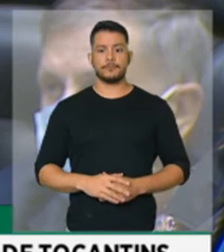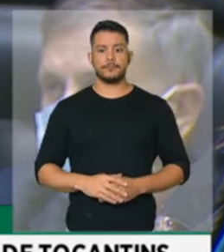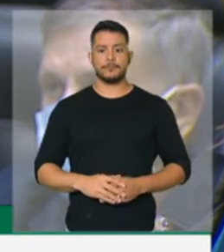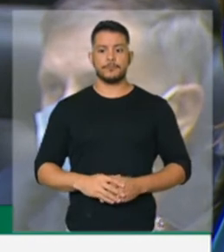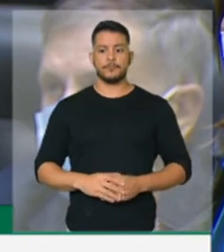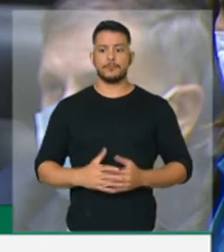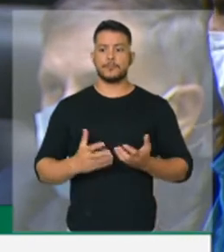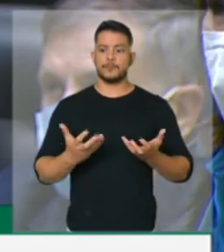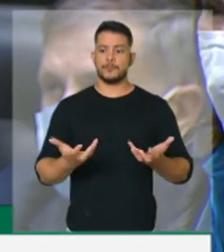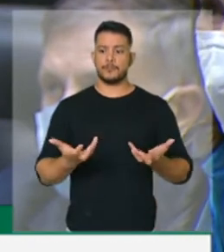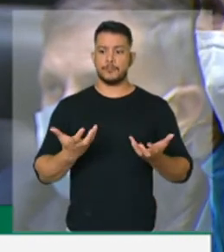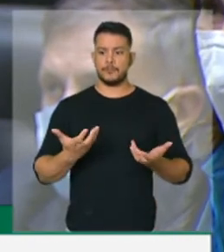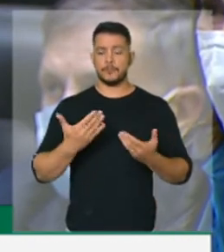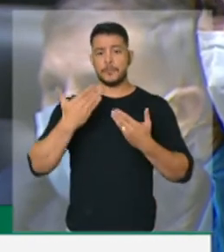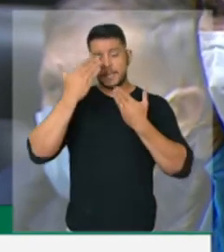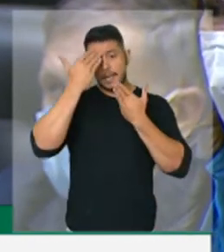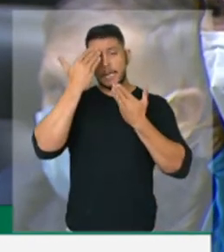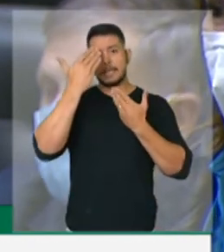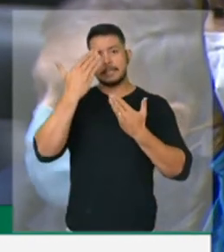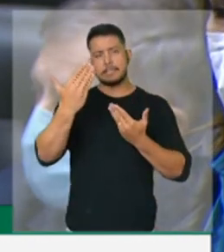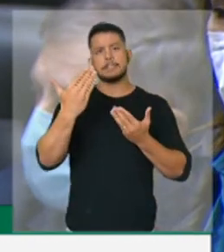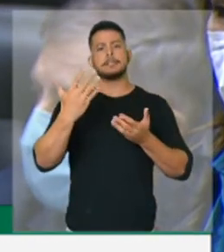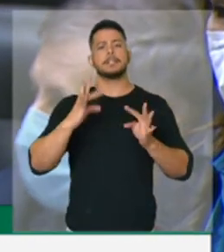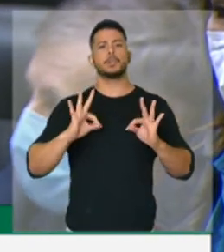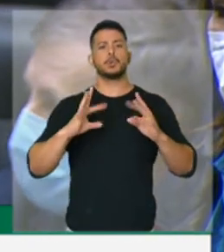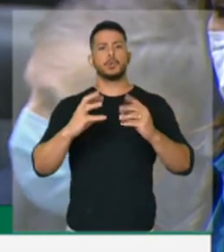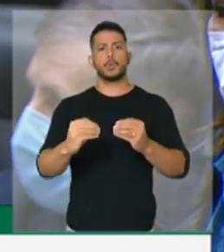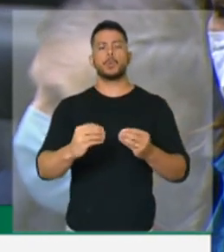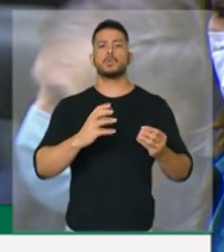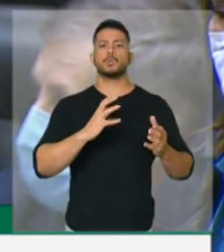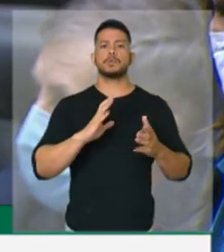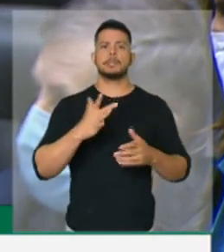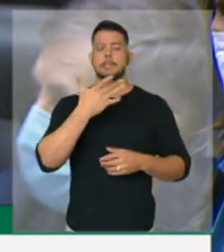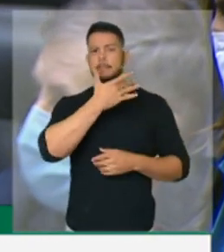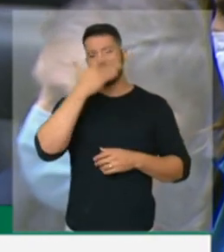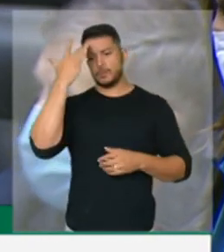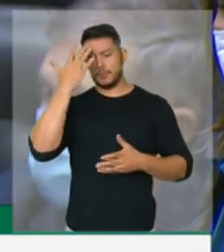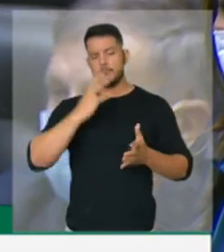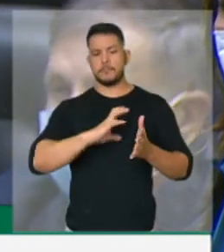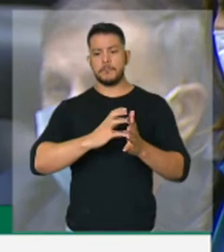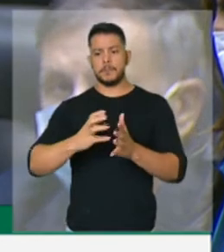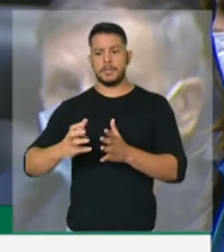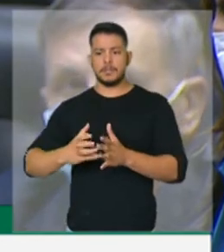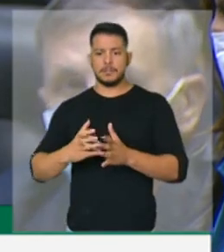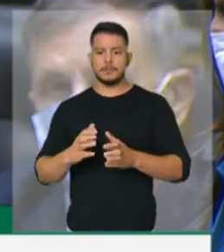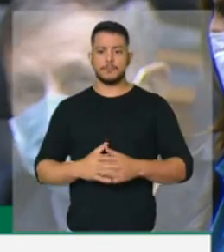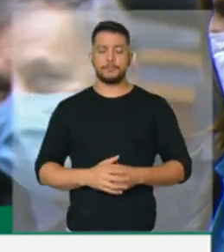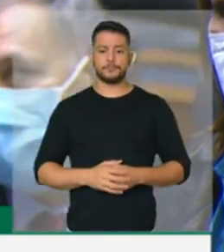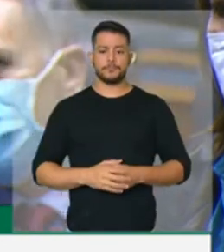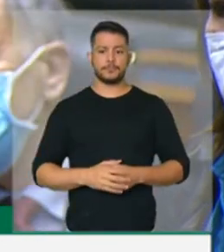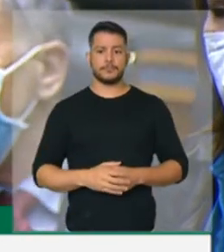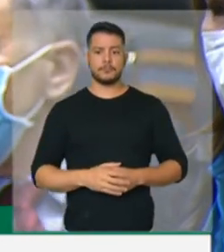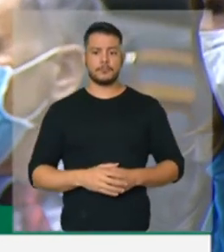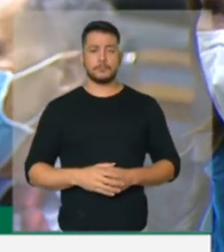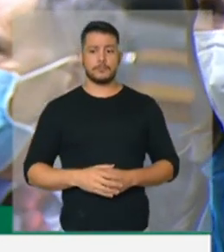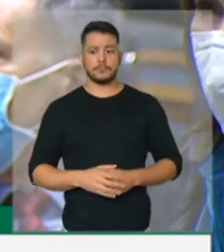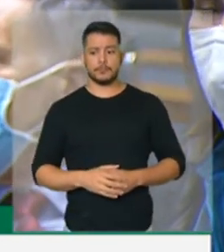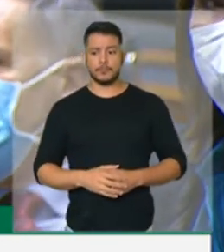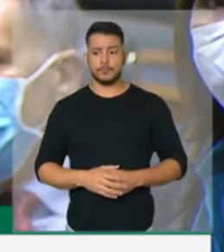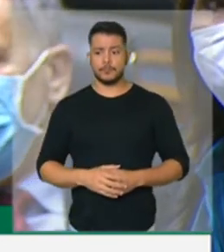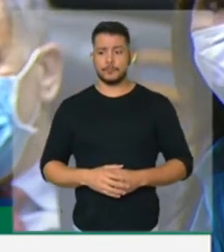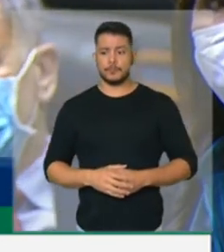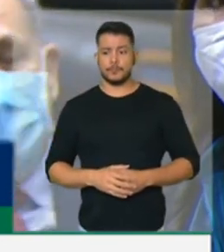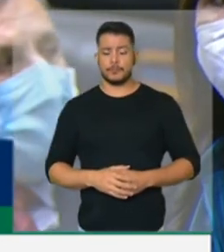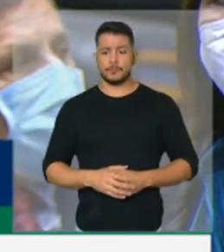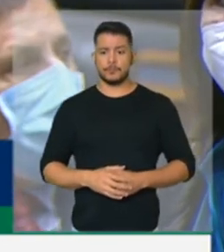lado, a deputada professora Dorinha, que foi uma grande parceira. O deputado Célio Moura, que aqui não está, porque está acabando de se recuperar de um acidente